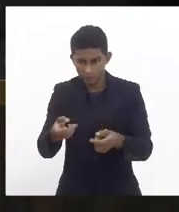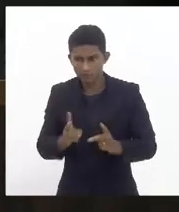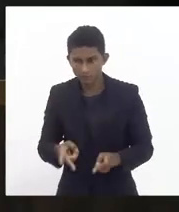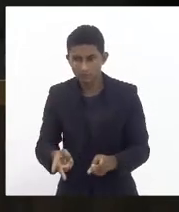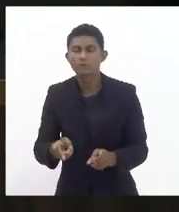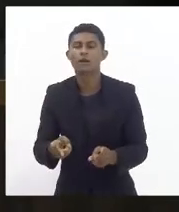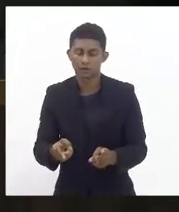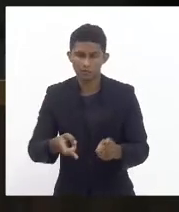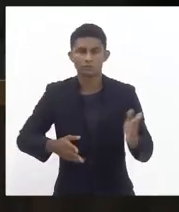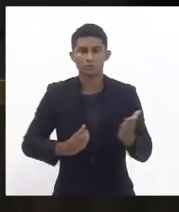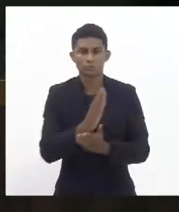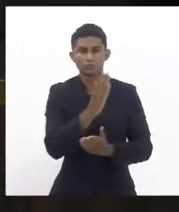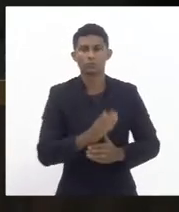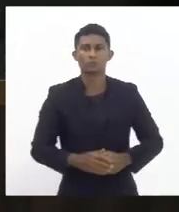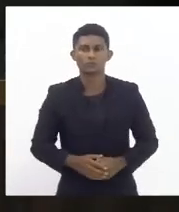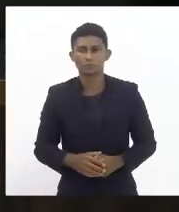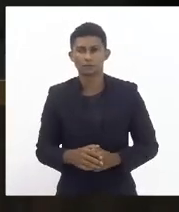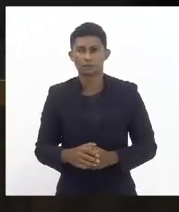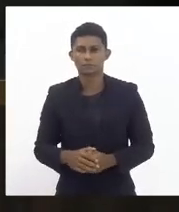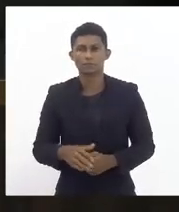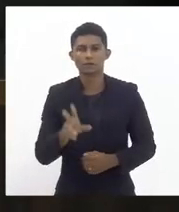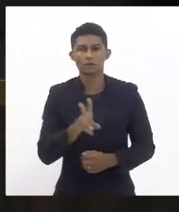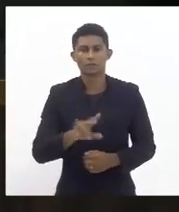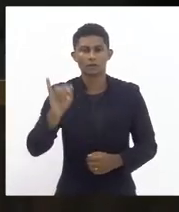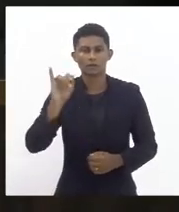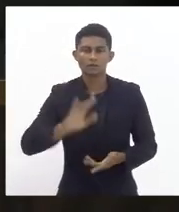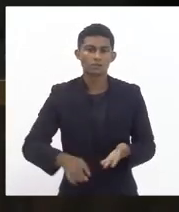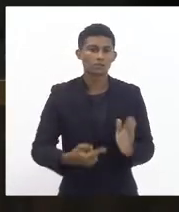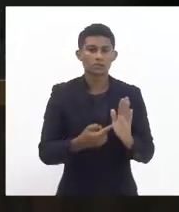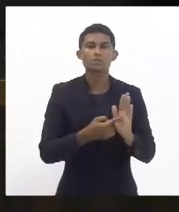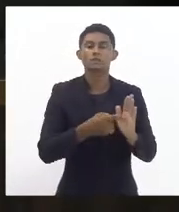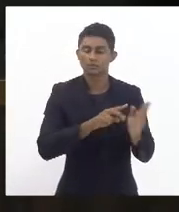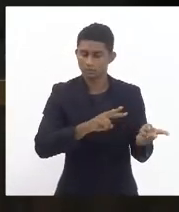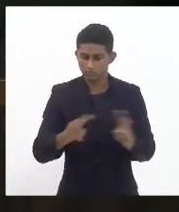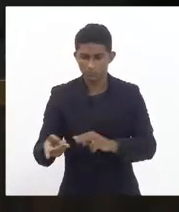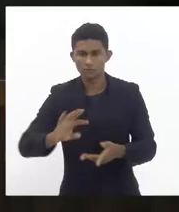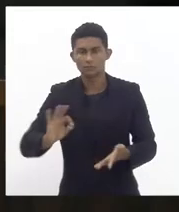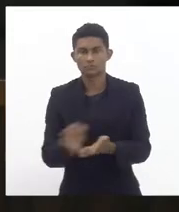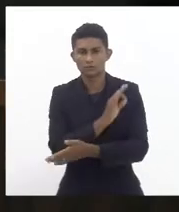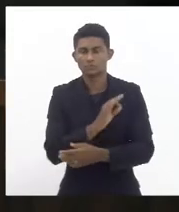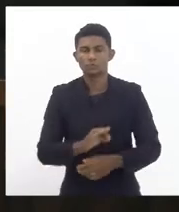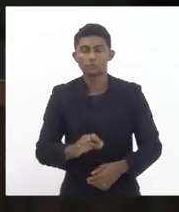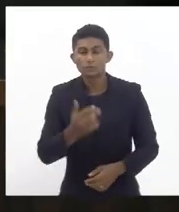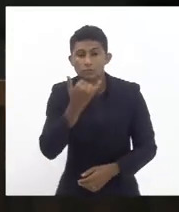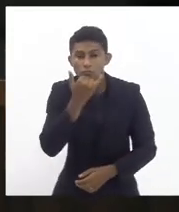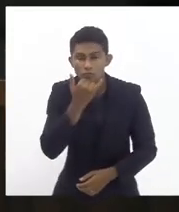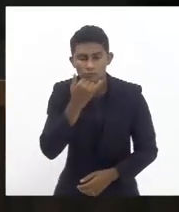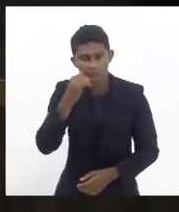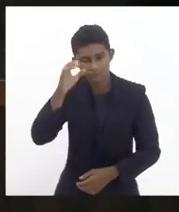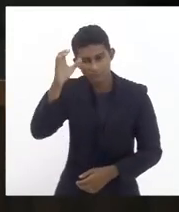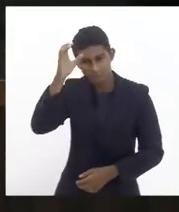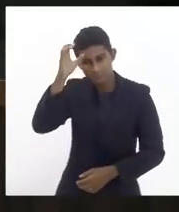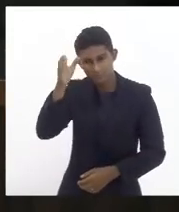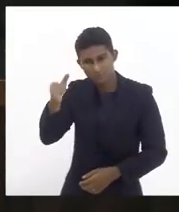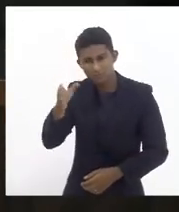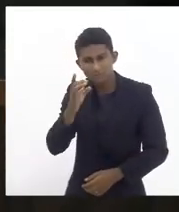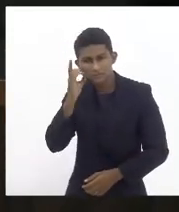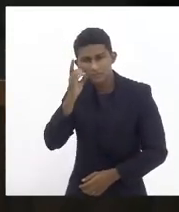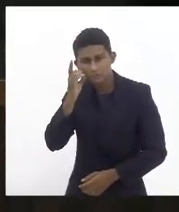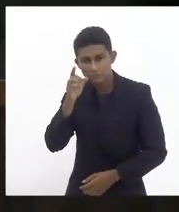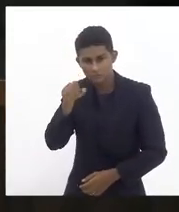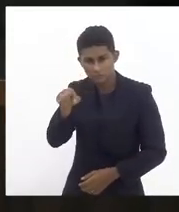tiver aprovam permaneçam Como estão aprovado vai autógrafo perdão ele tá da e